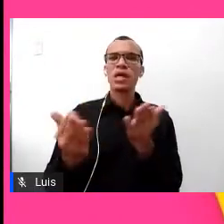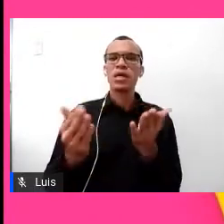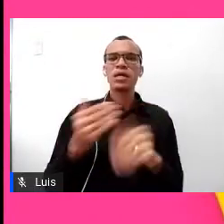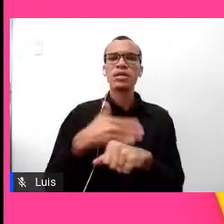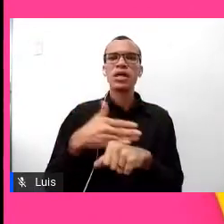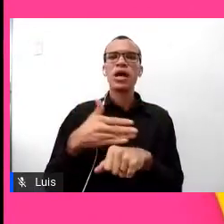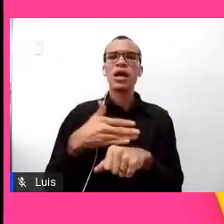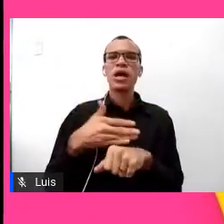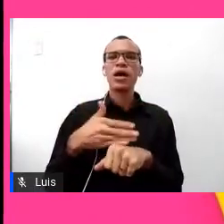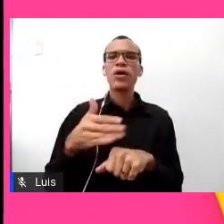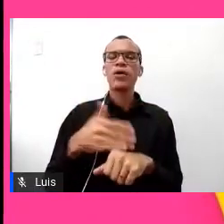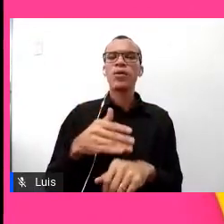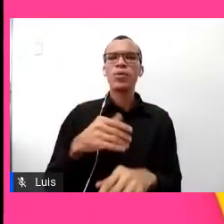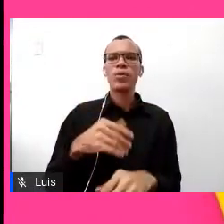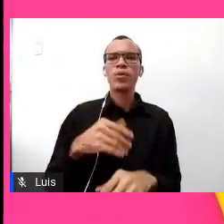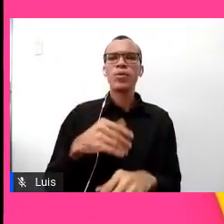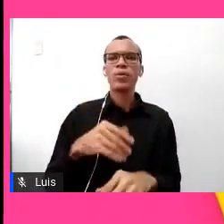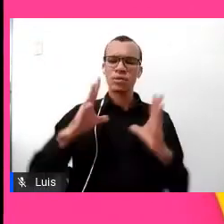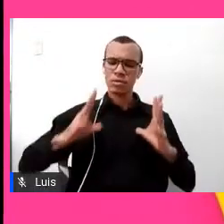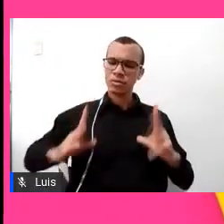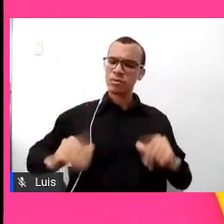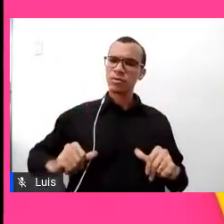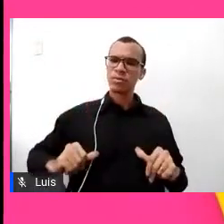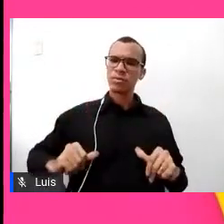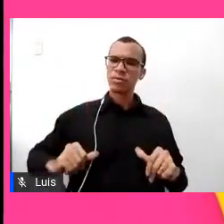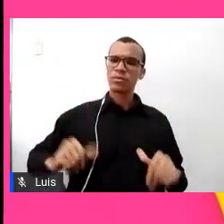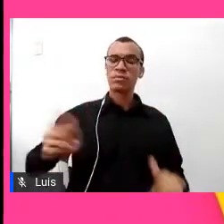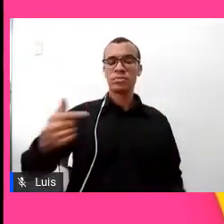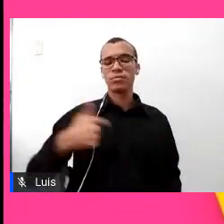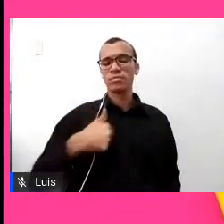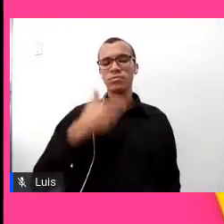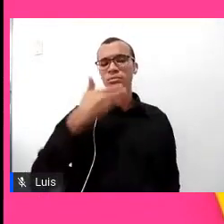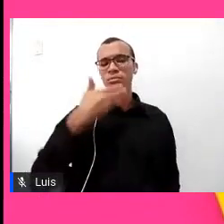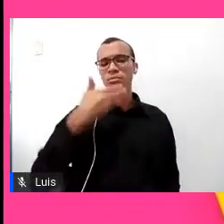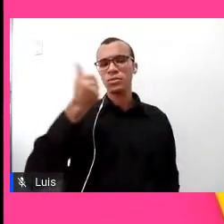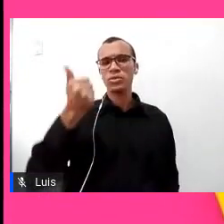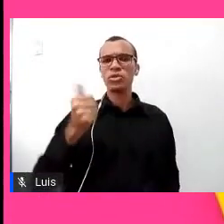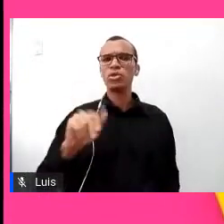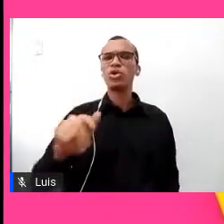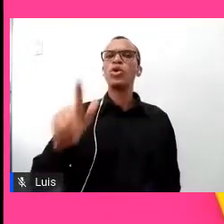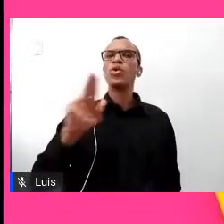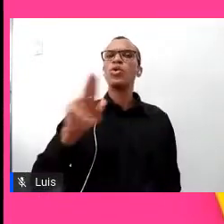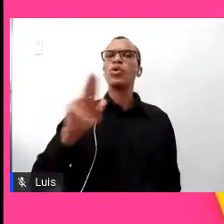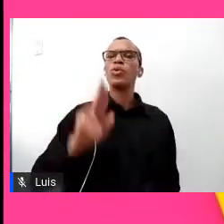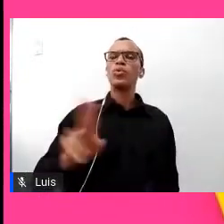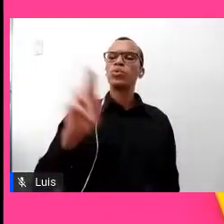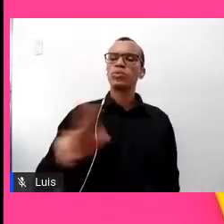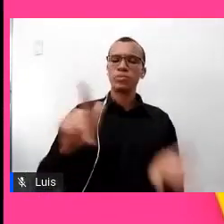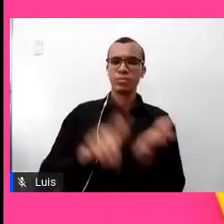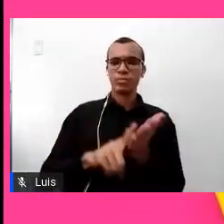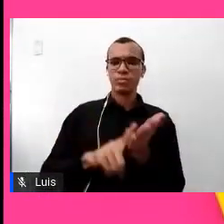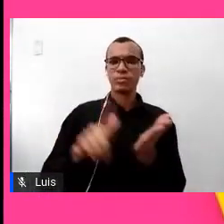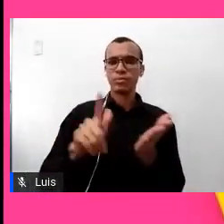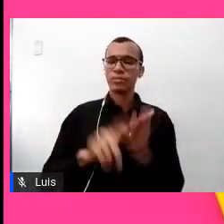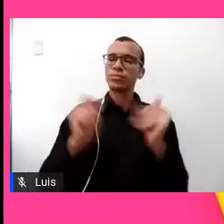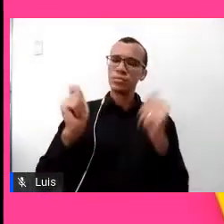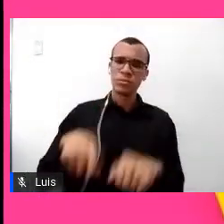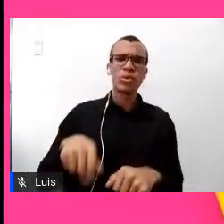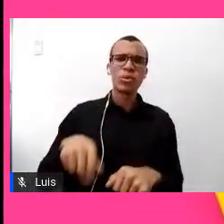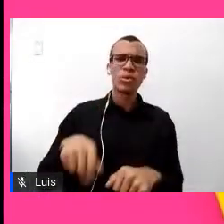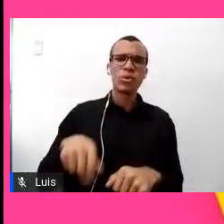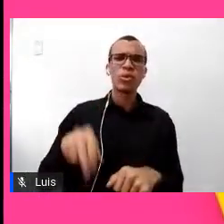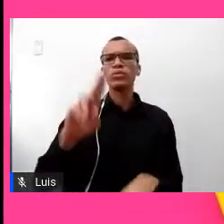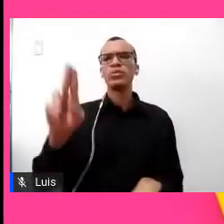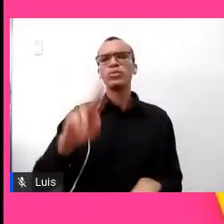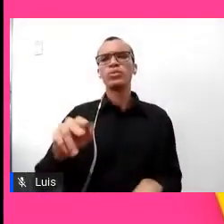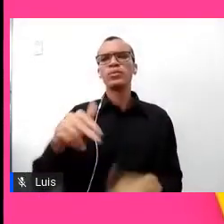tonalidade de papel limpinho. Então, eu prefiro usar um recurso. É possível usar até pincel para